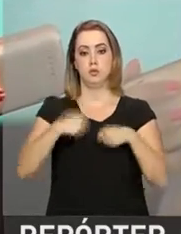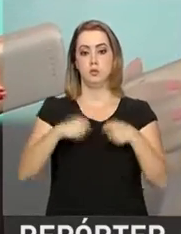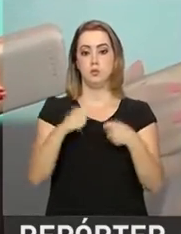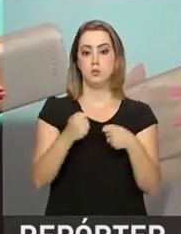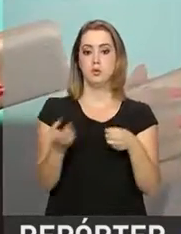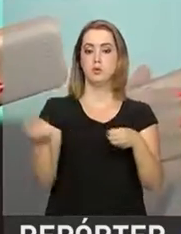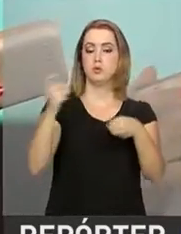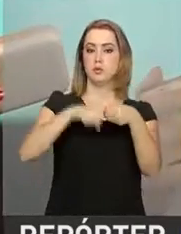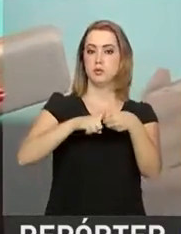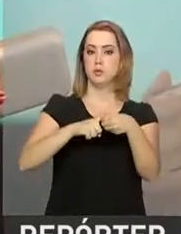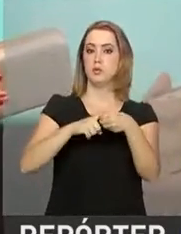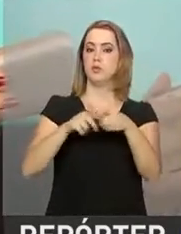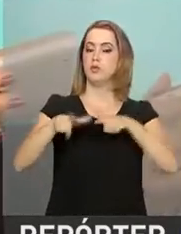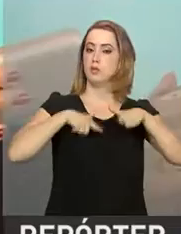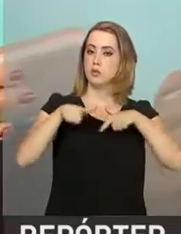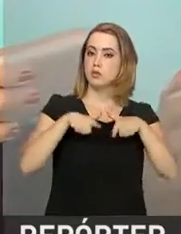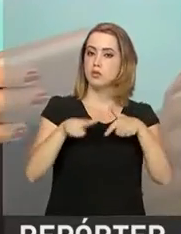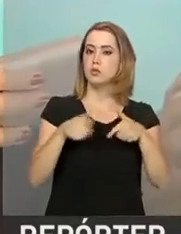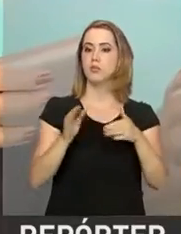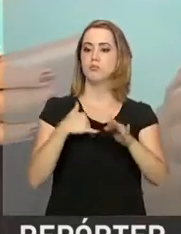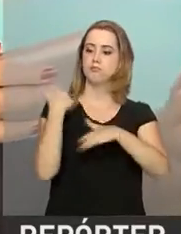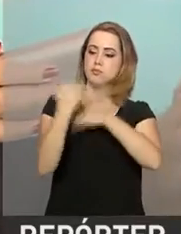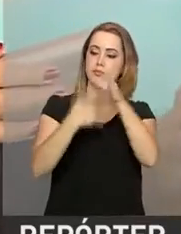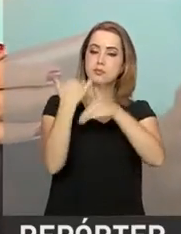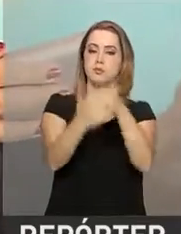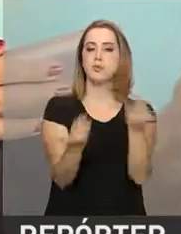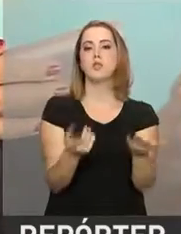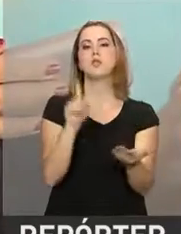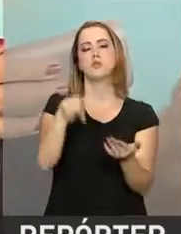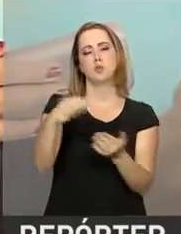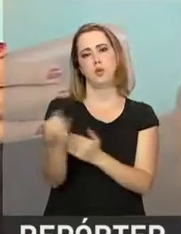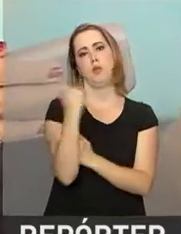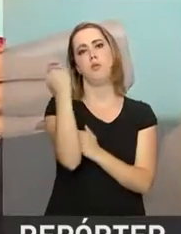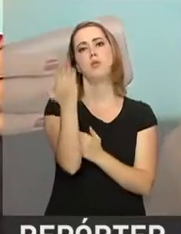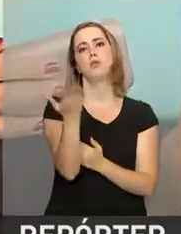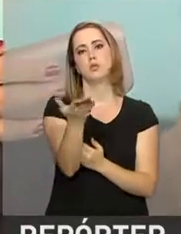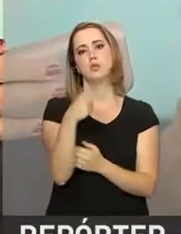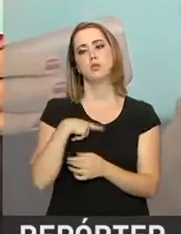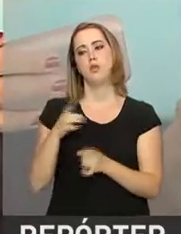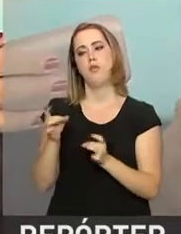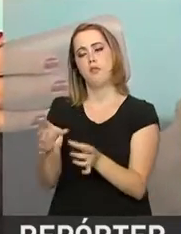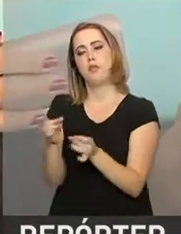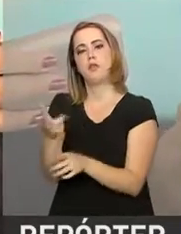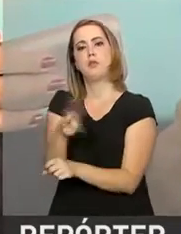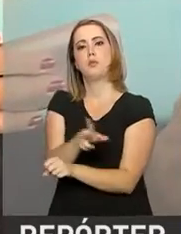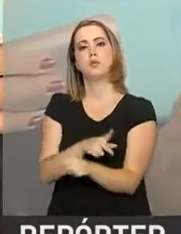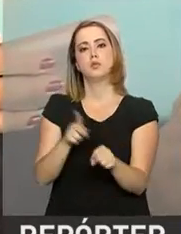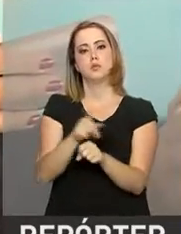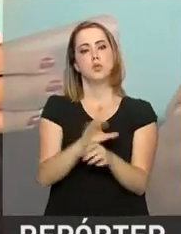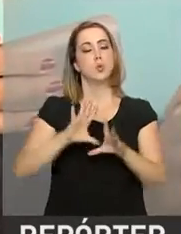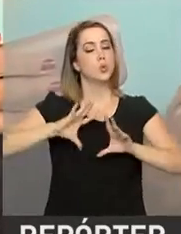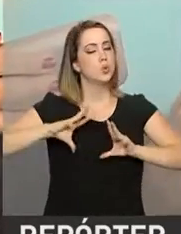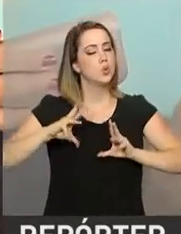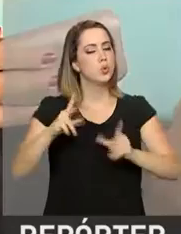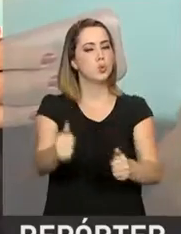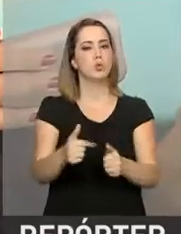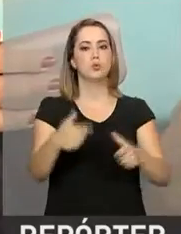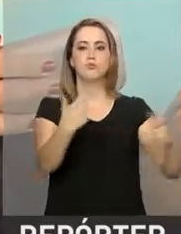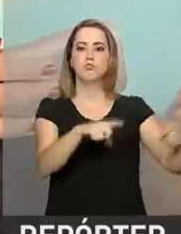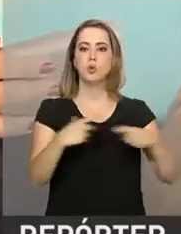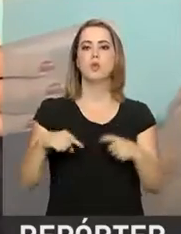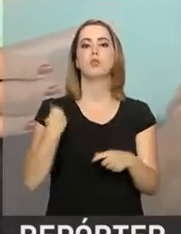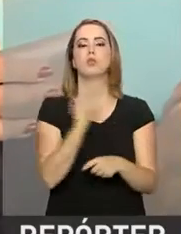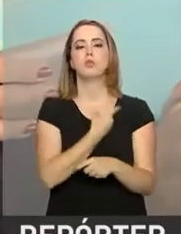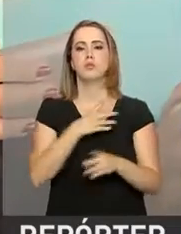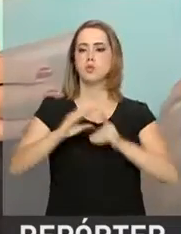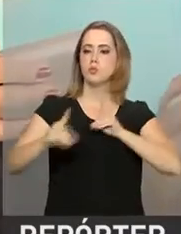o emprego, retomar o crescimento interno, que é fundamental. Consequentemente, a exportação, acho que é todo espaço onde podemos estar discutindo, sempre